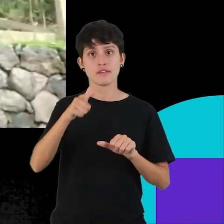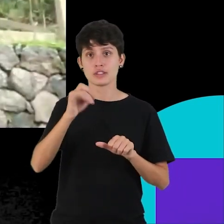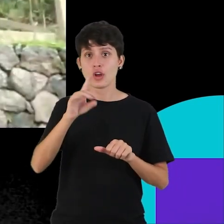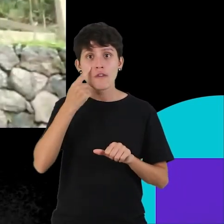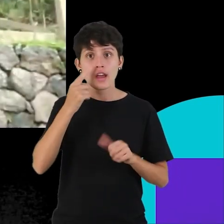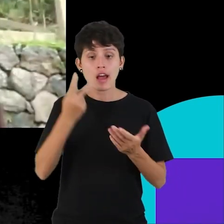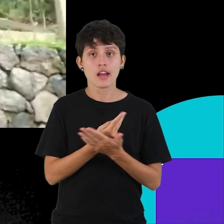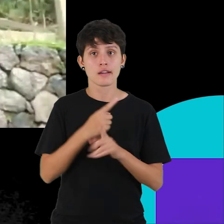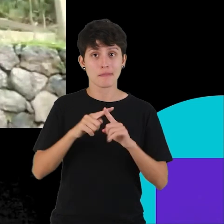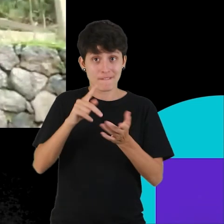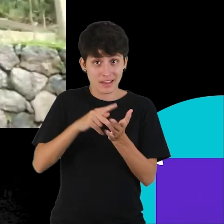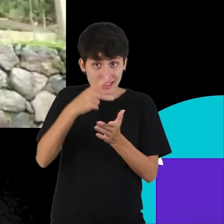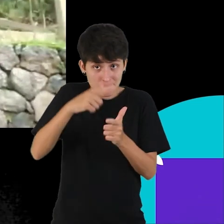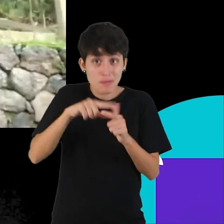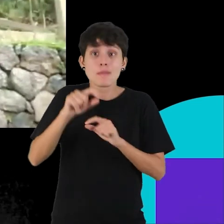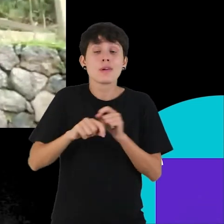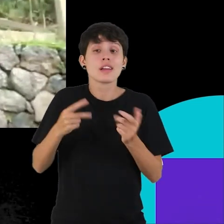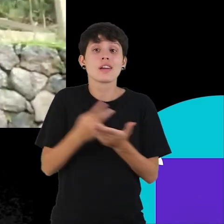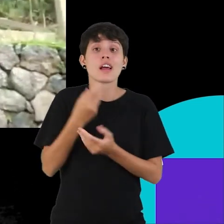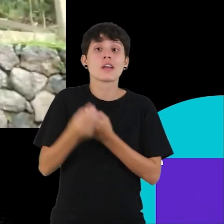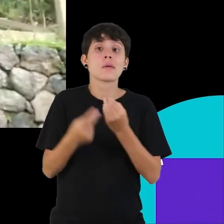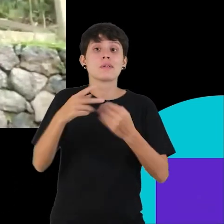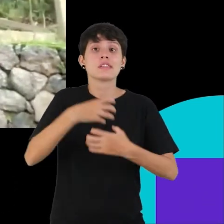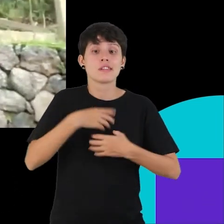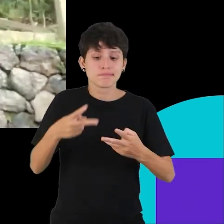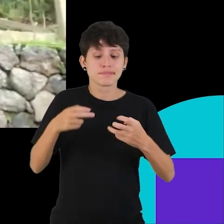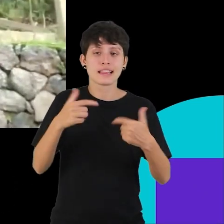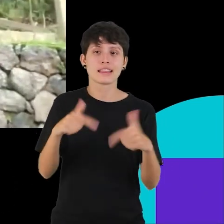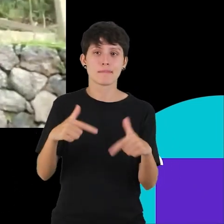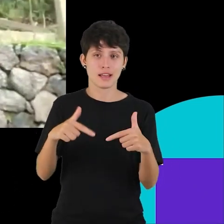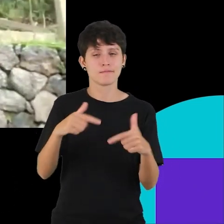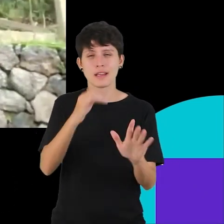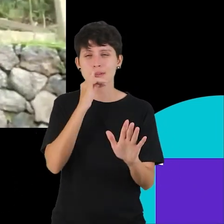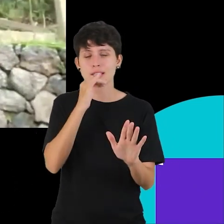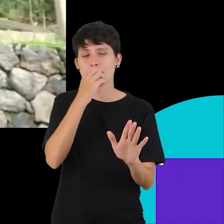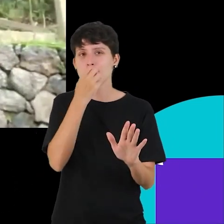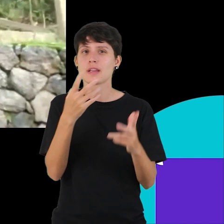gerar. Pode ser não perigoso, mas é incerto. Incerto, muita incerteza.